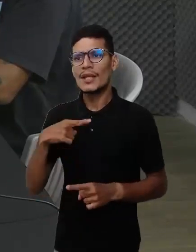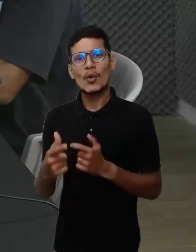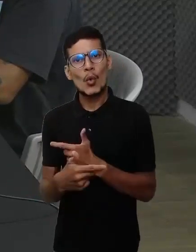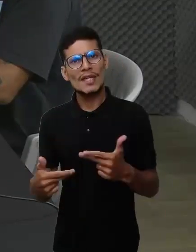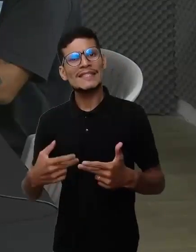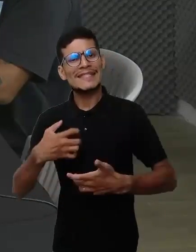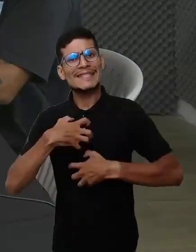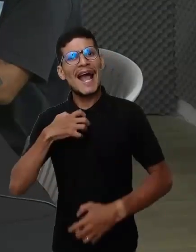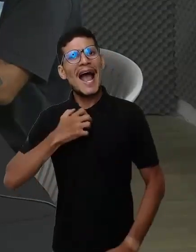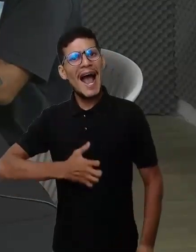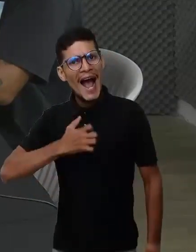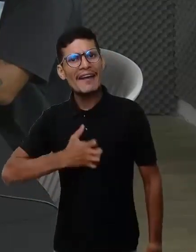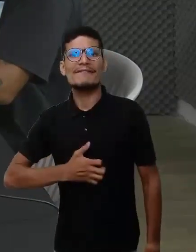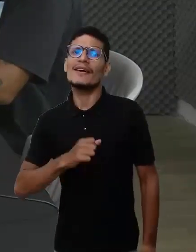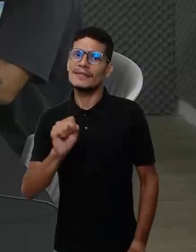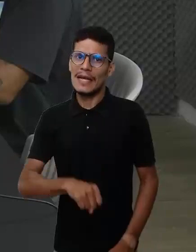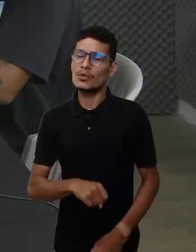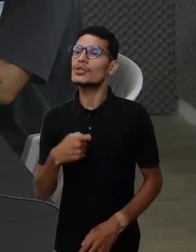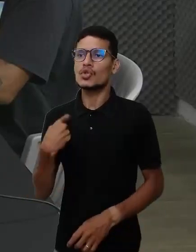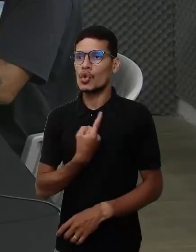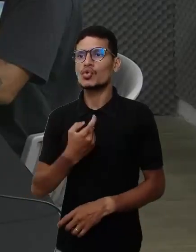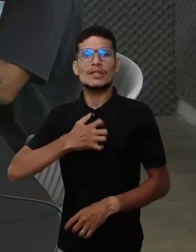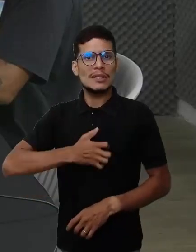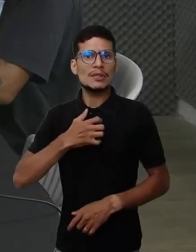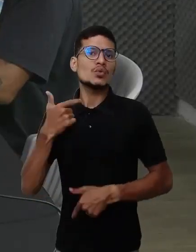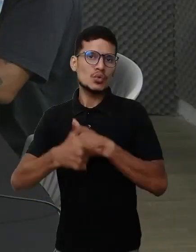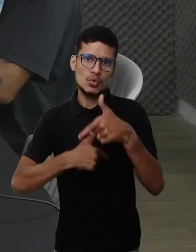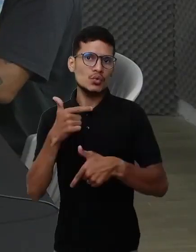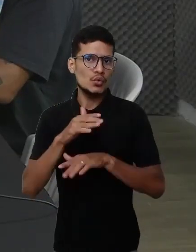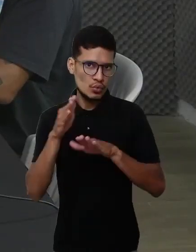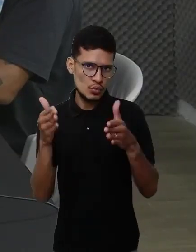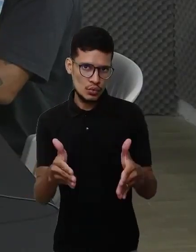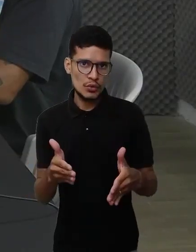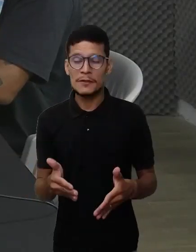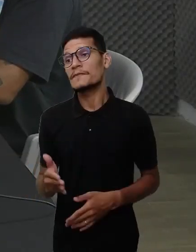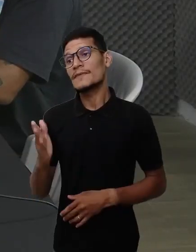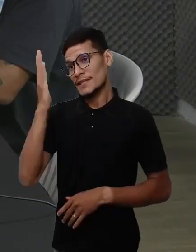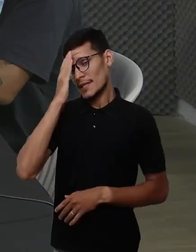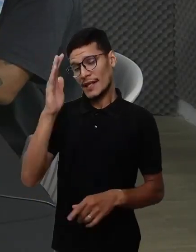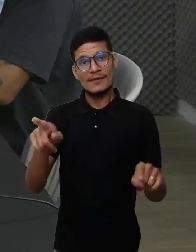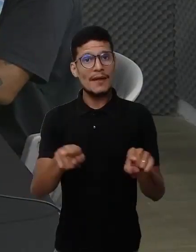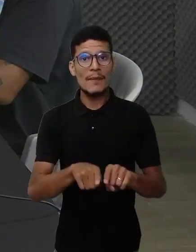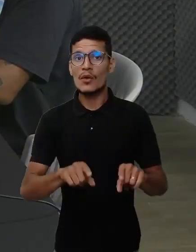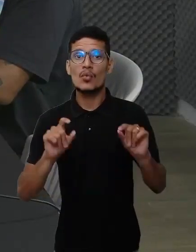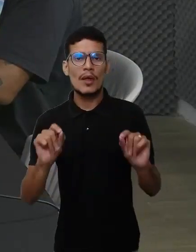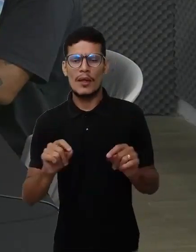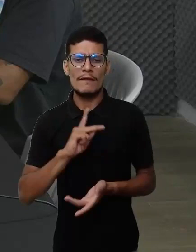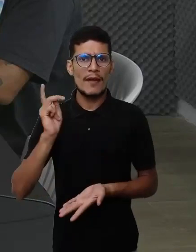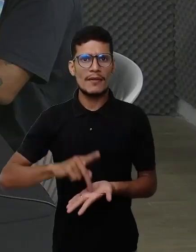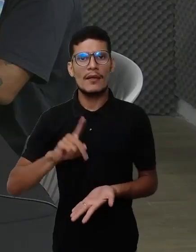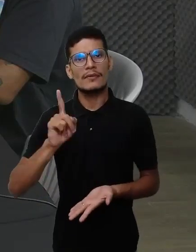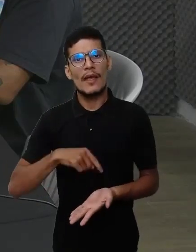raiva. raiva. Dá raiva mesmo, né? E vamos usar essa raiva pra gente trabalhar. Vamos direcionar essa raiva, vamos entender que a verdade é